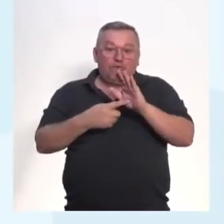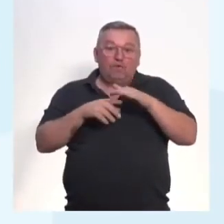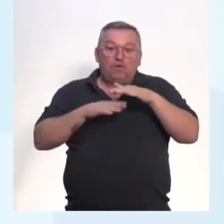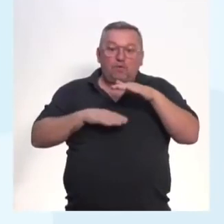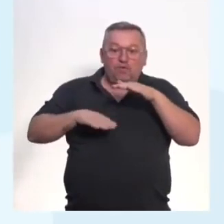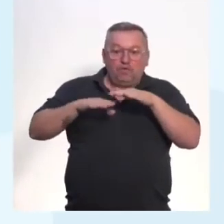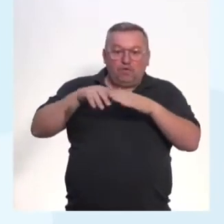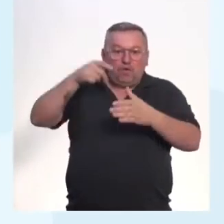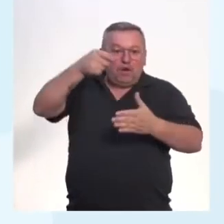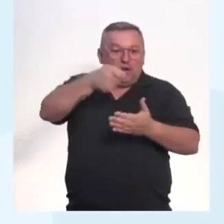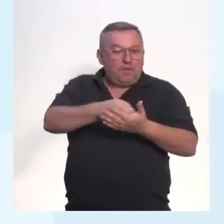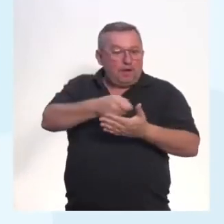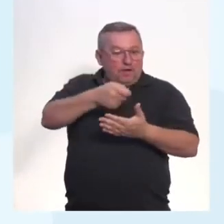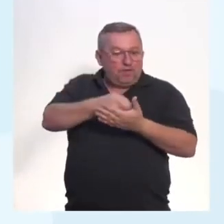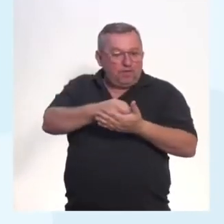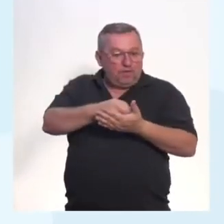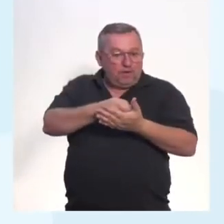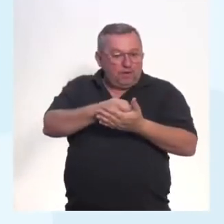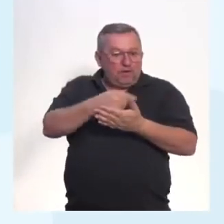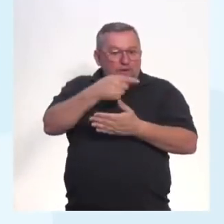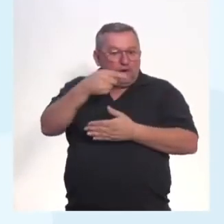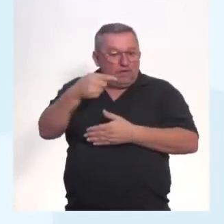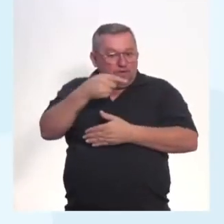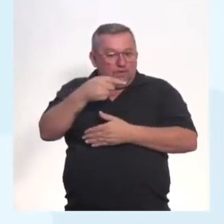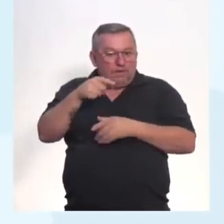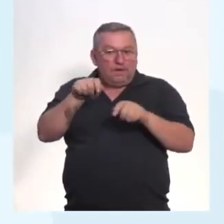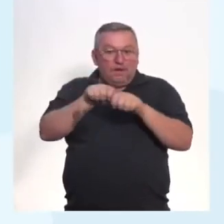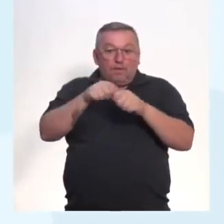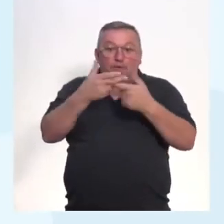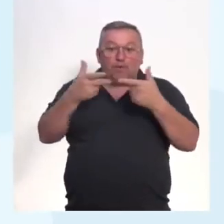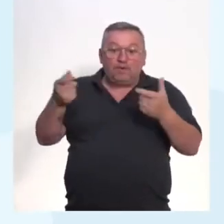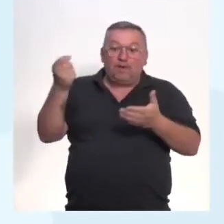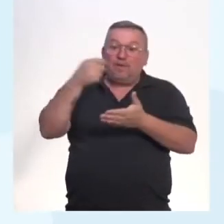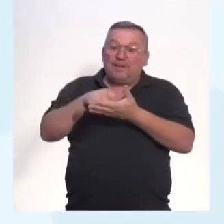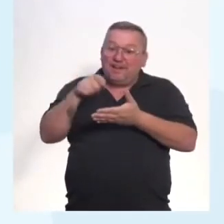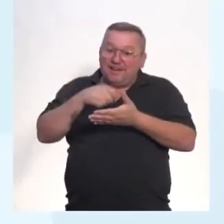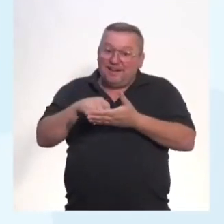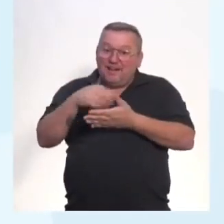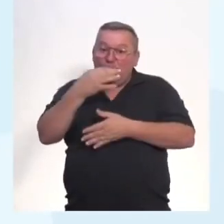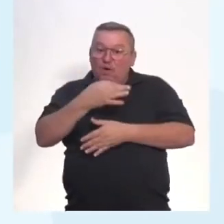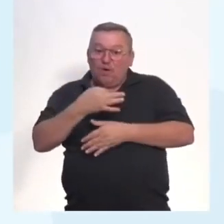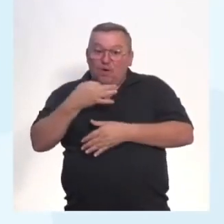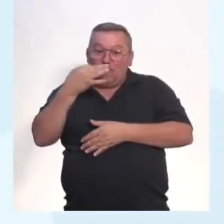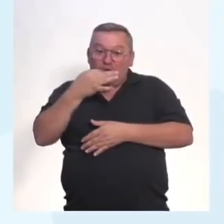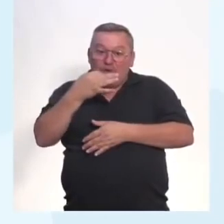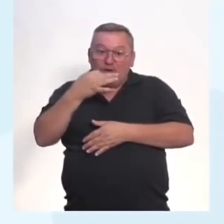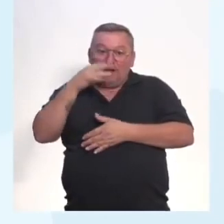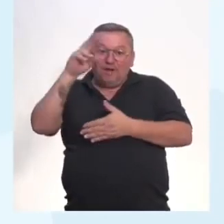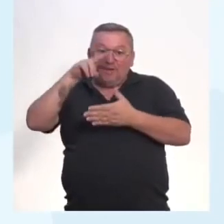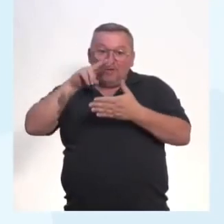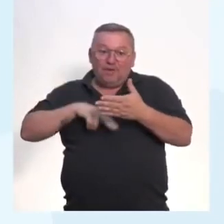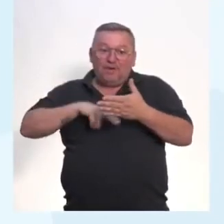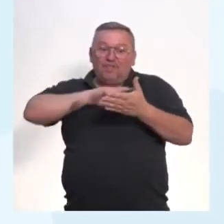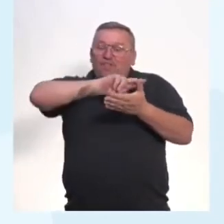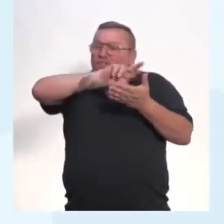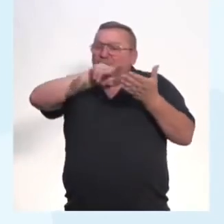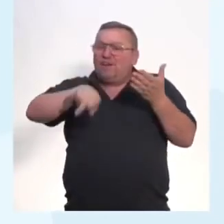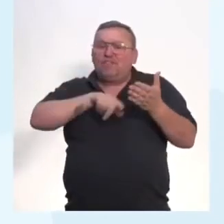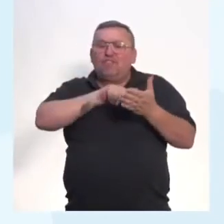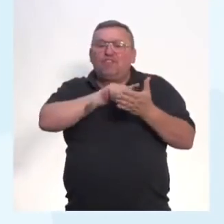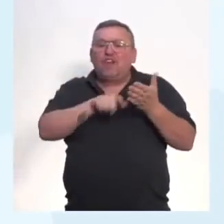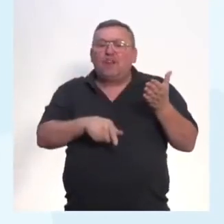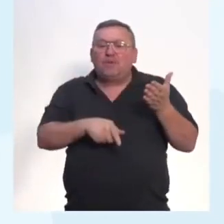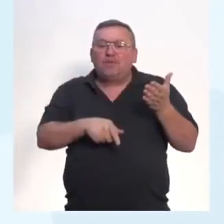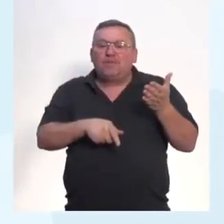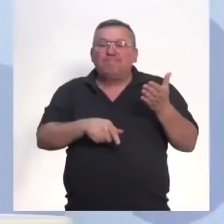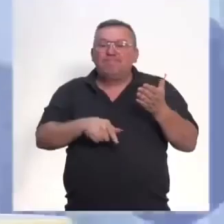indicativo, subjuntivo, imperativo, afirmativo e negativo, na produção escrita / oral, leitura de